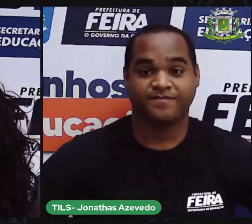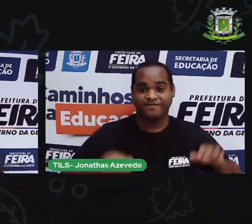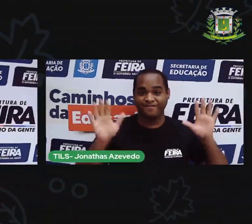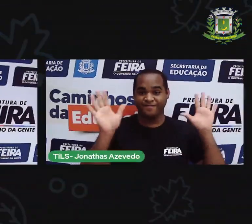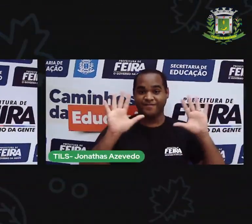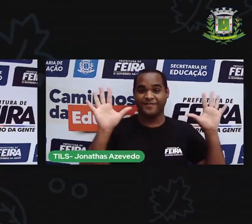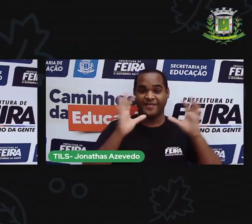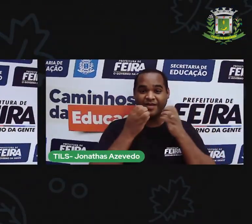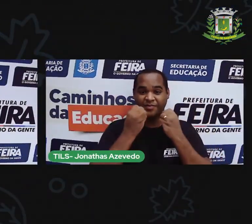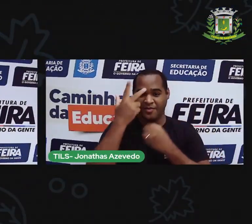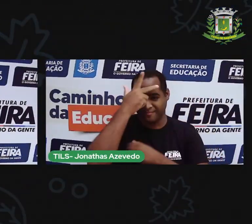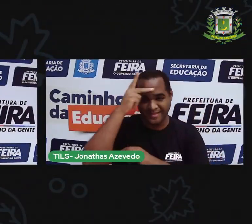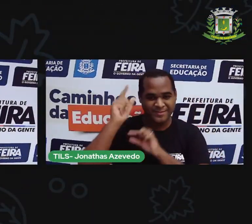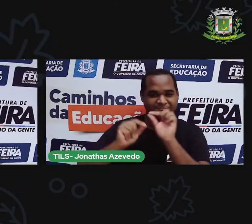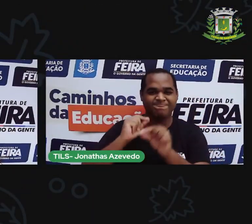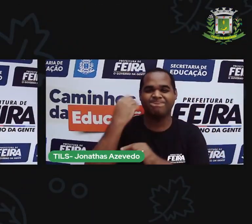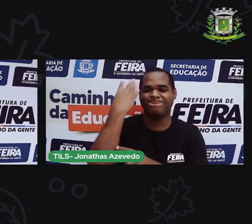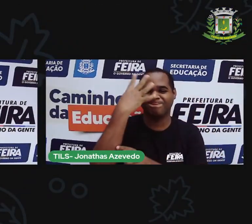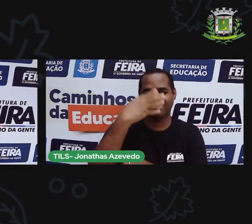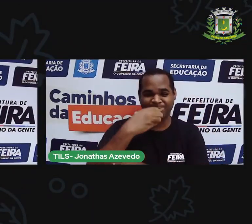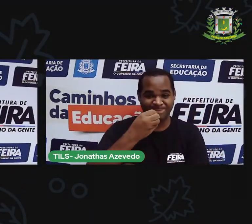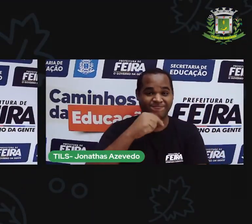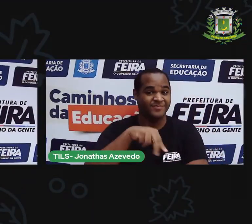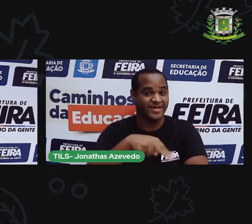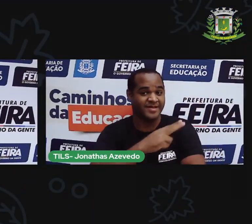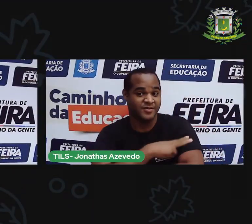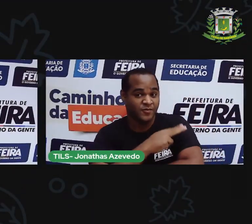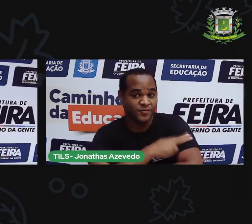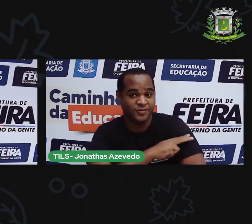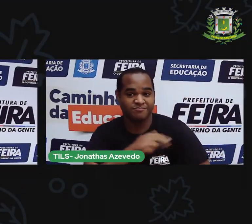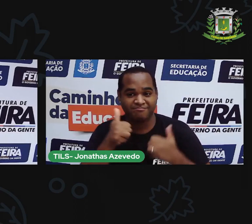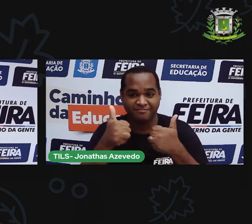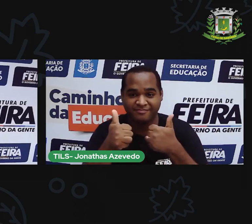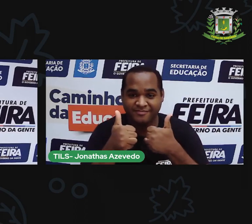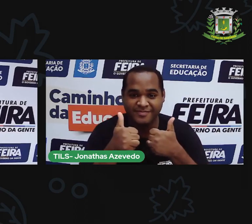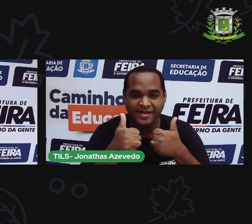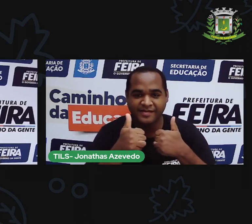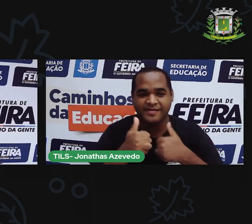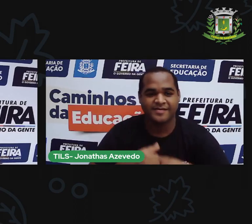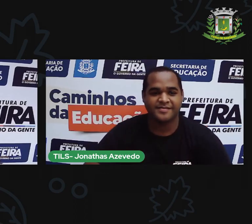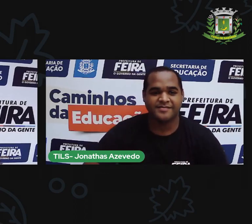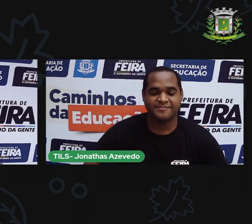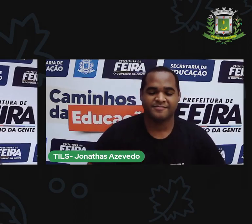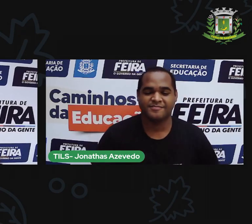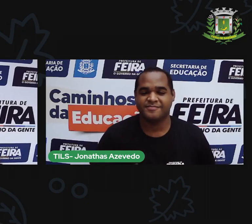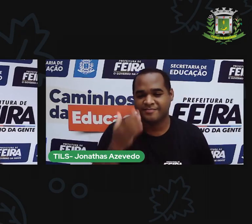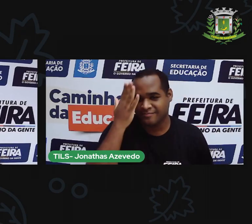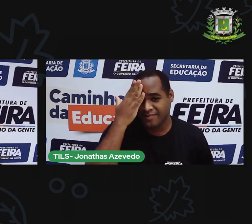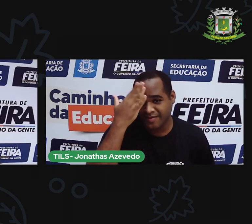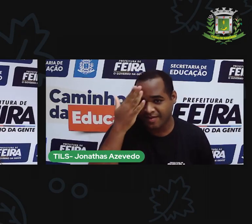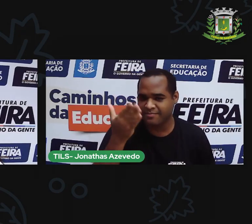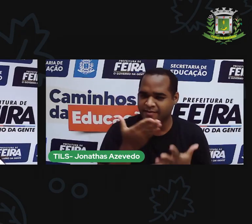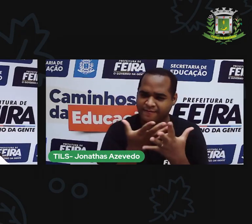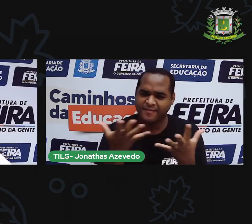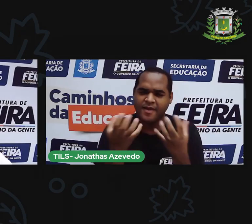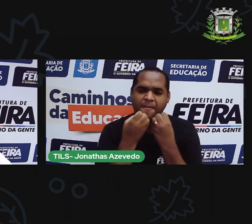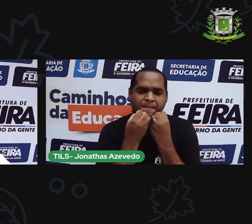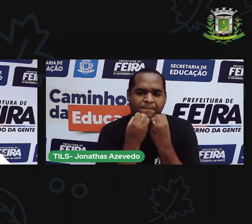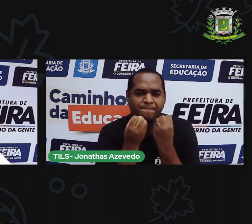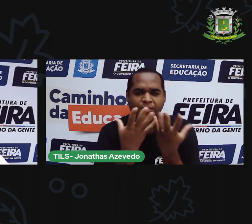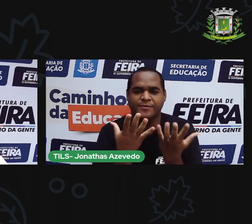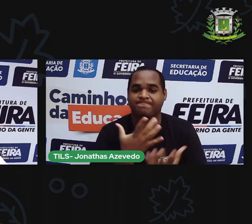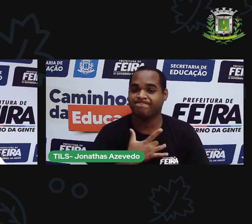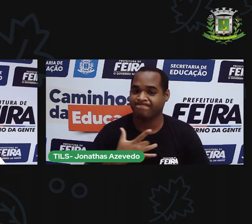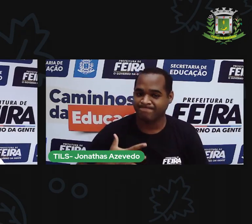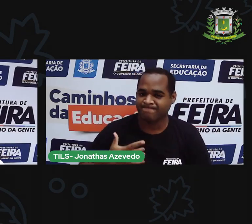Oi, meu povo lindo do segundo ano. Eu sei que vocês estão bem e eu sei que vocês